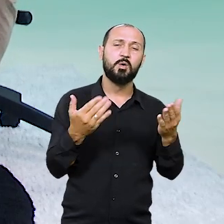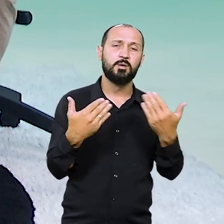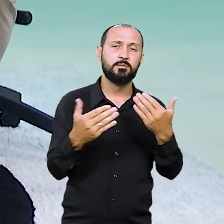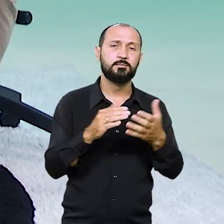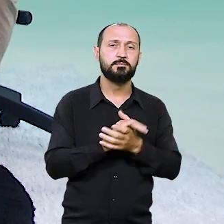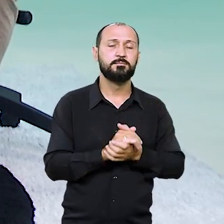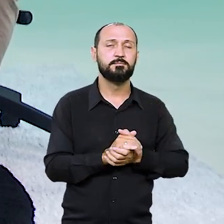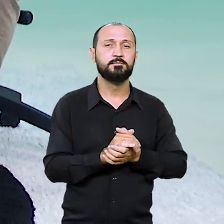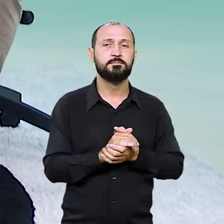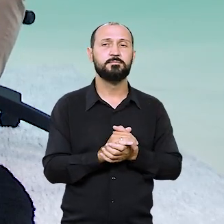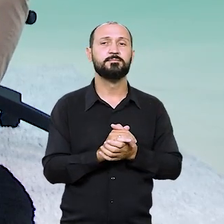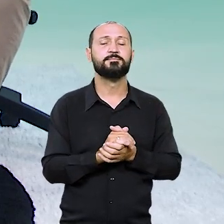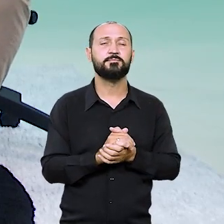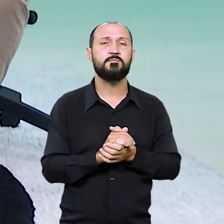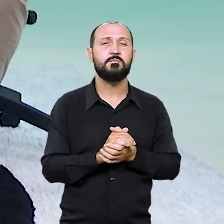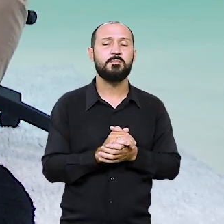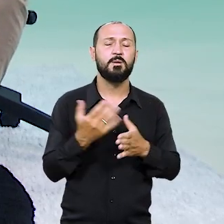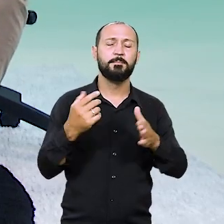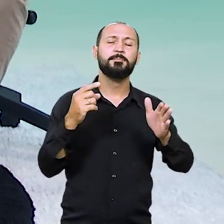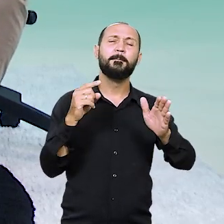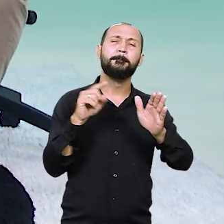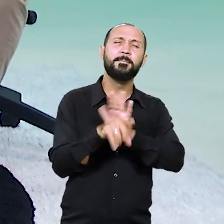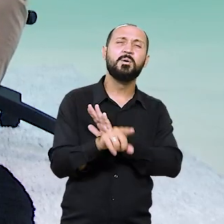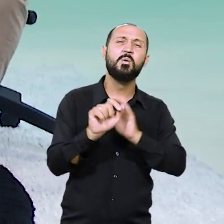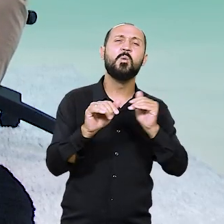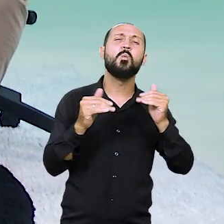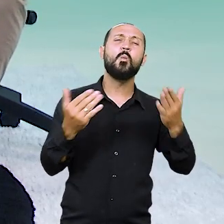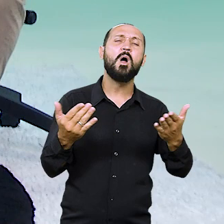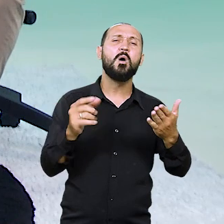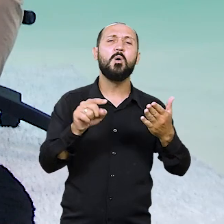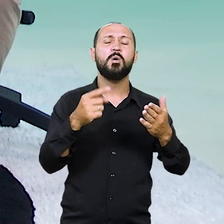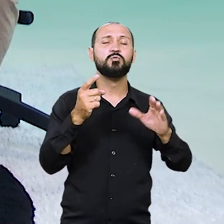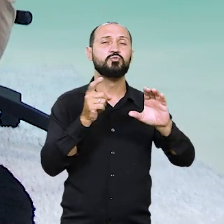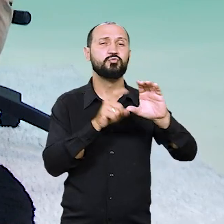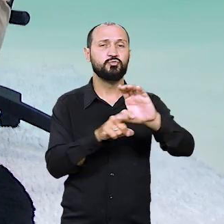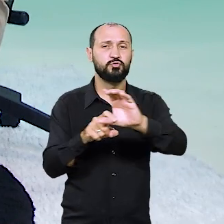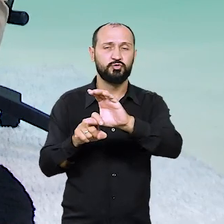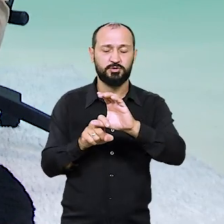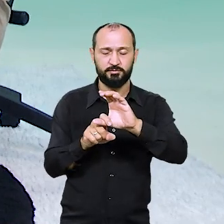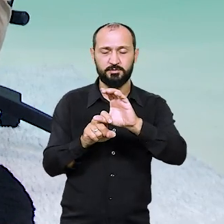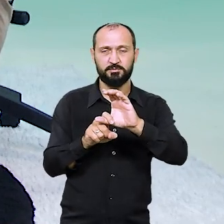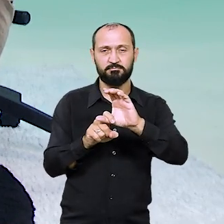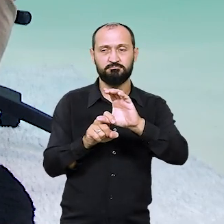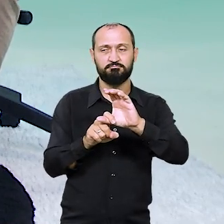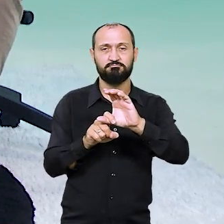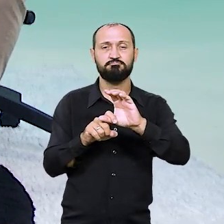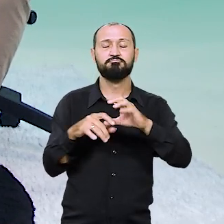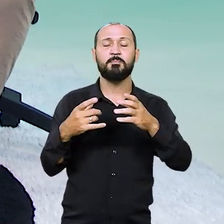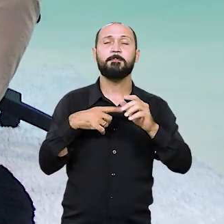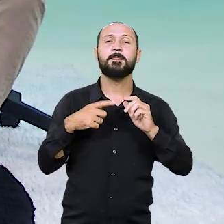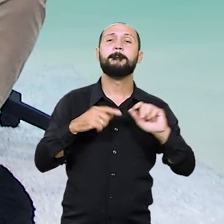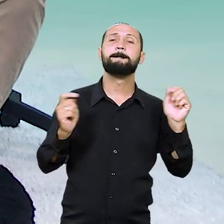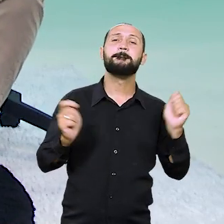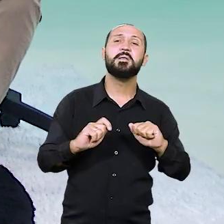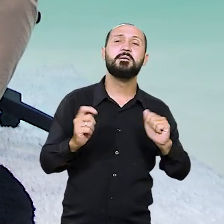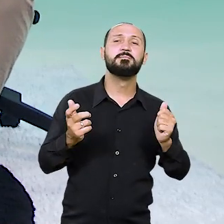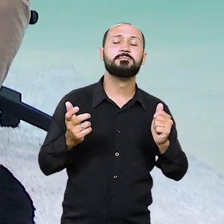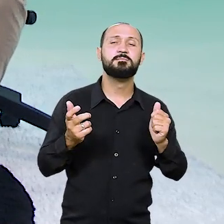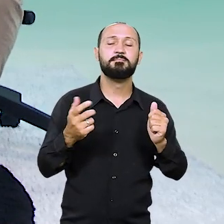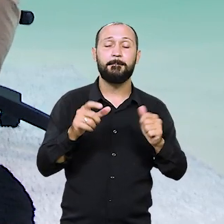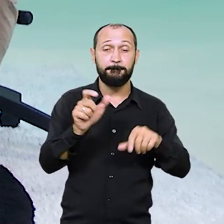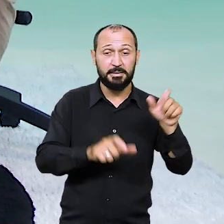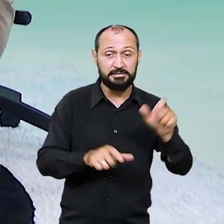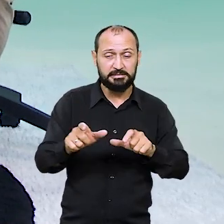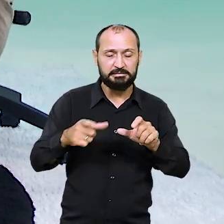nossa conversa, Vlailton, falando perguntando, na verdade, quais são os tipos de dívida que ensejam essa possibilidade